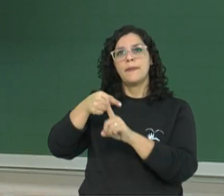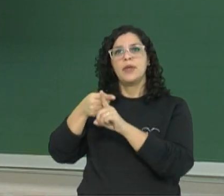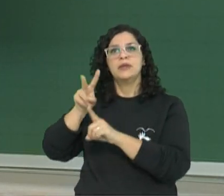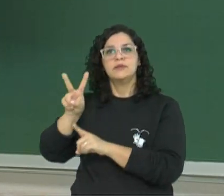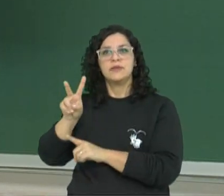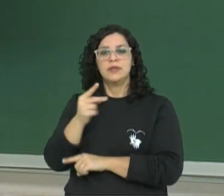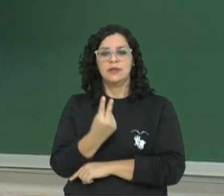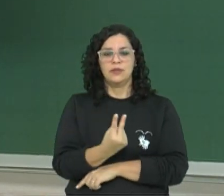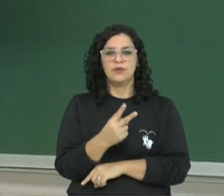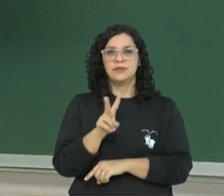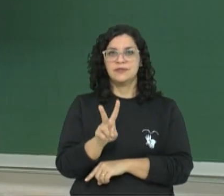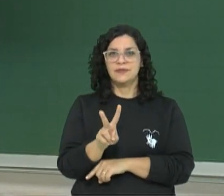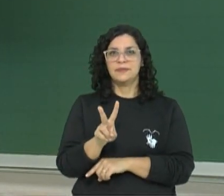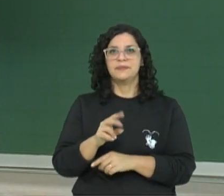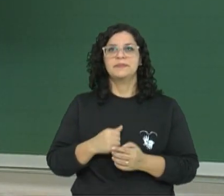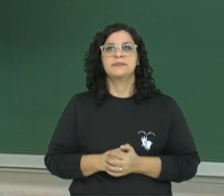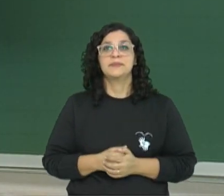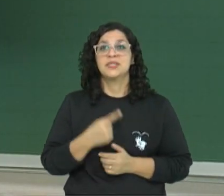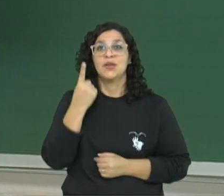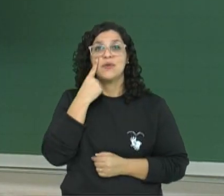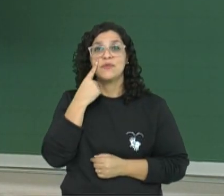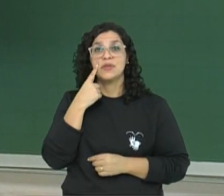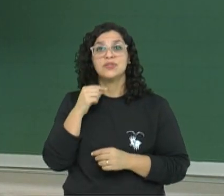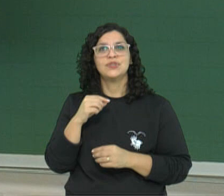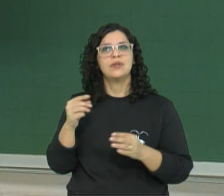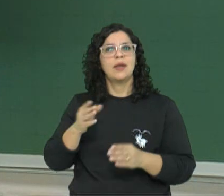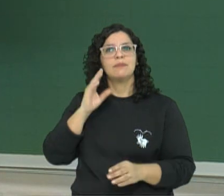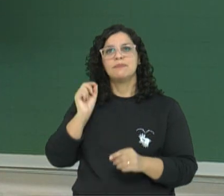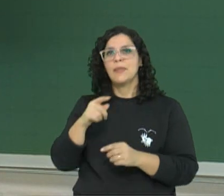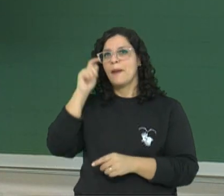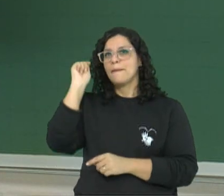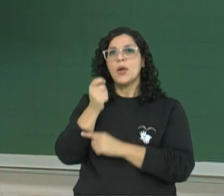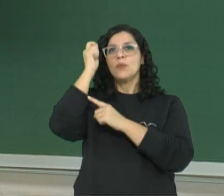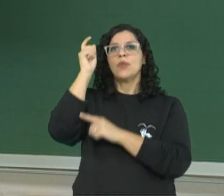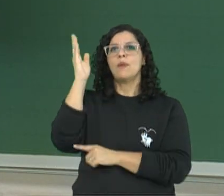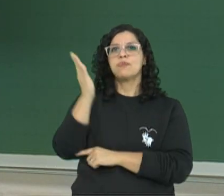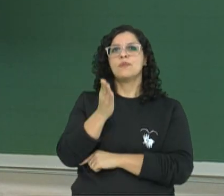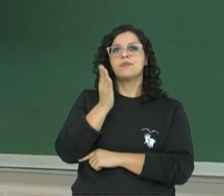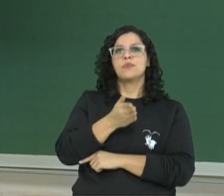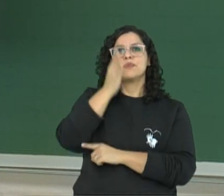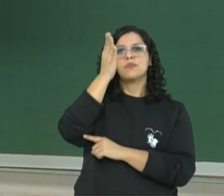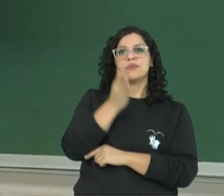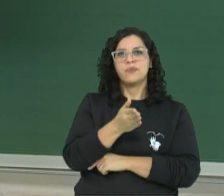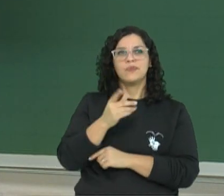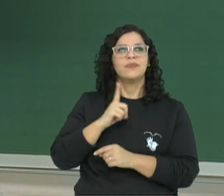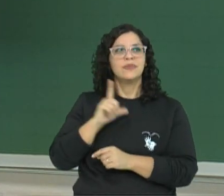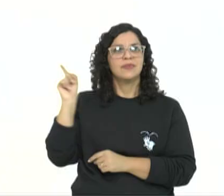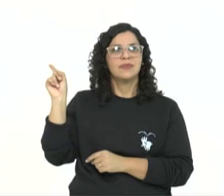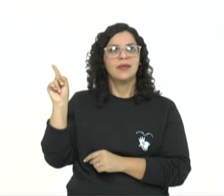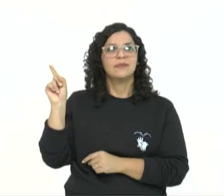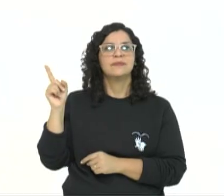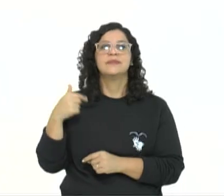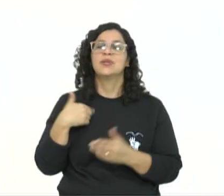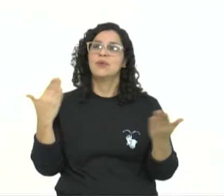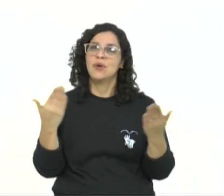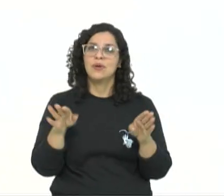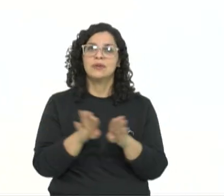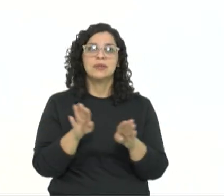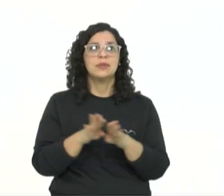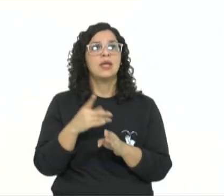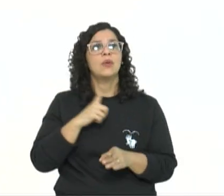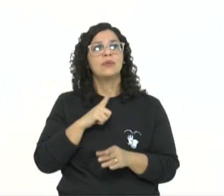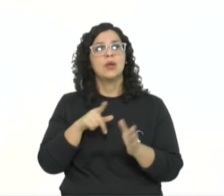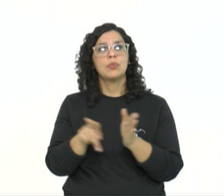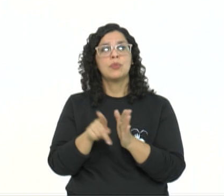mais V, ou seja, 2V. E aí que vem a magia, eu faço o famoso corte, certo? Ou seja, o que sobra para